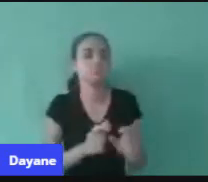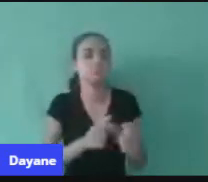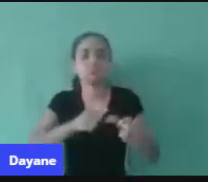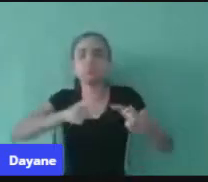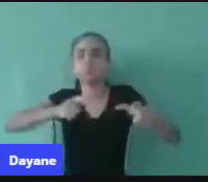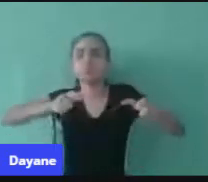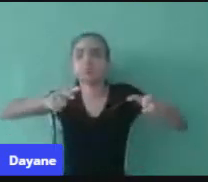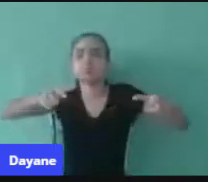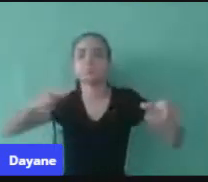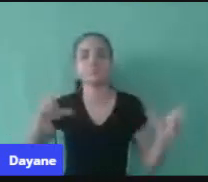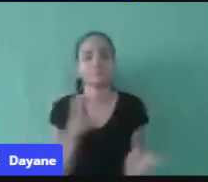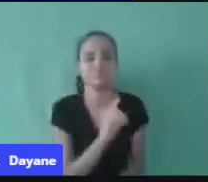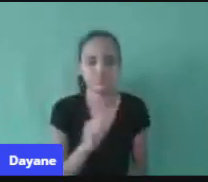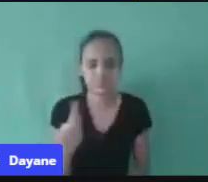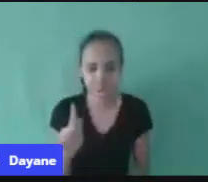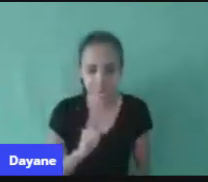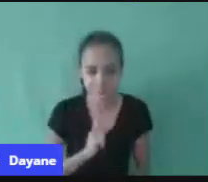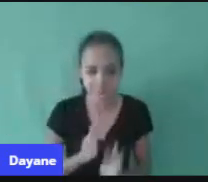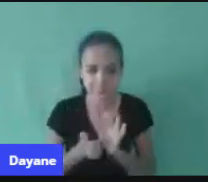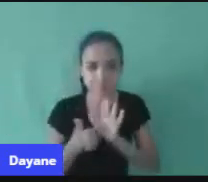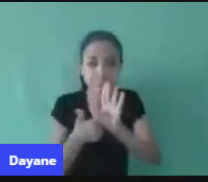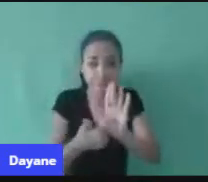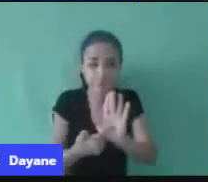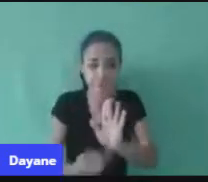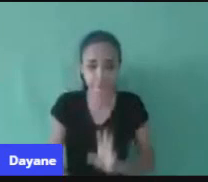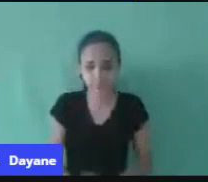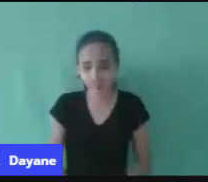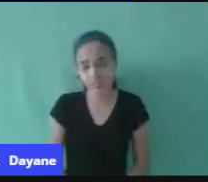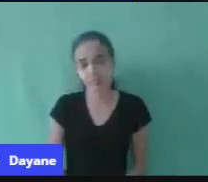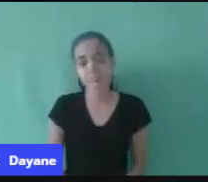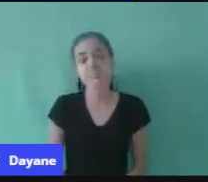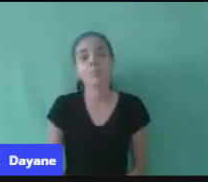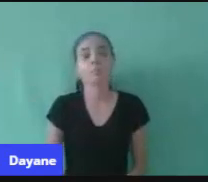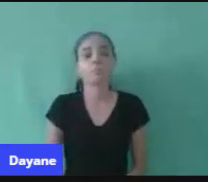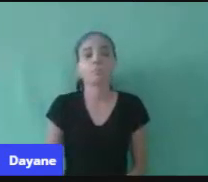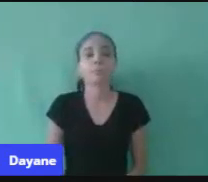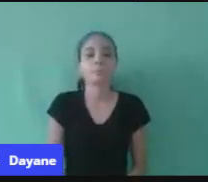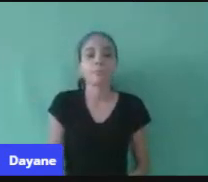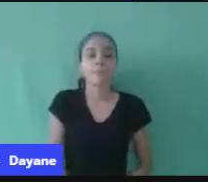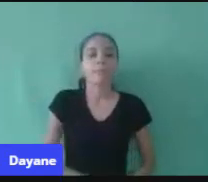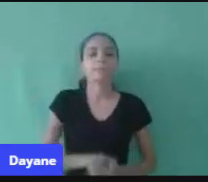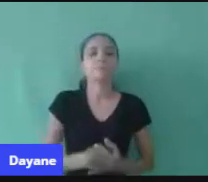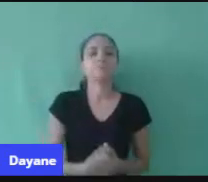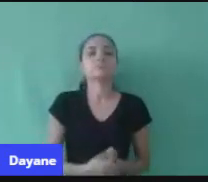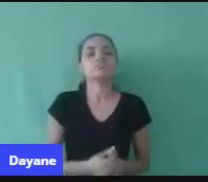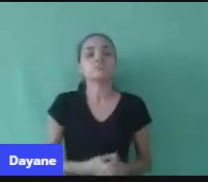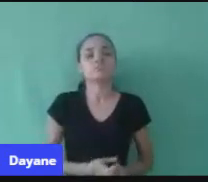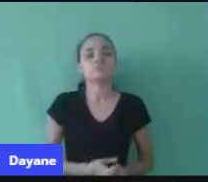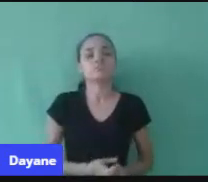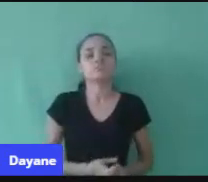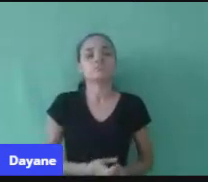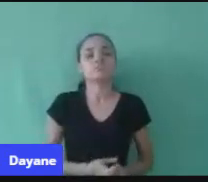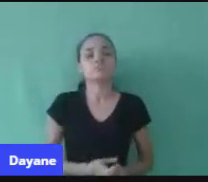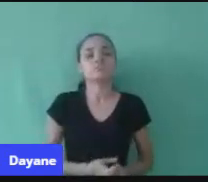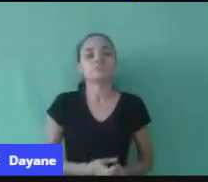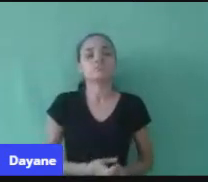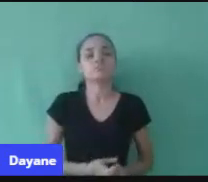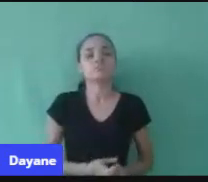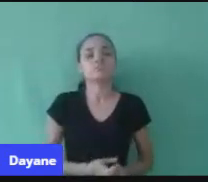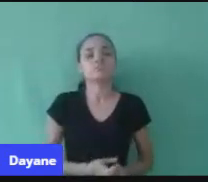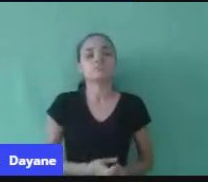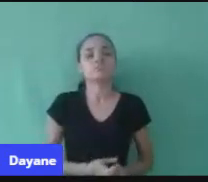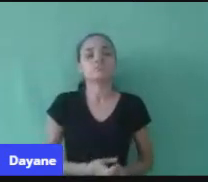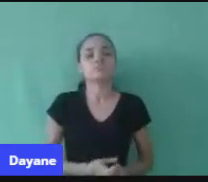estamos aí mostrando, né, mostrar para os nossos alunos e ver quais são os municípios que fazem limites com